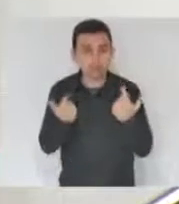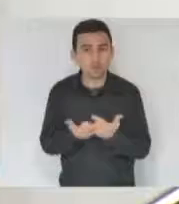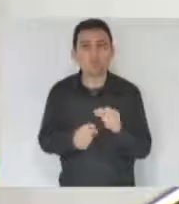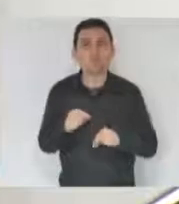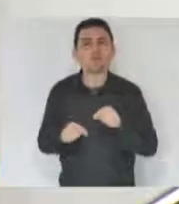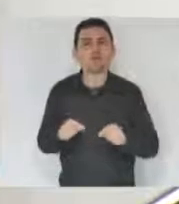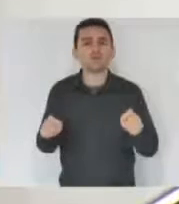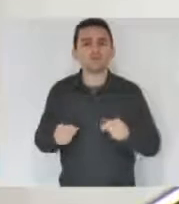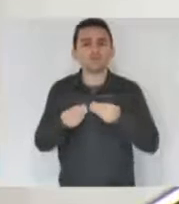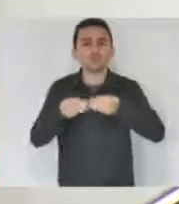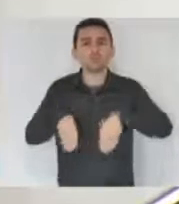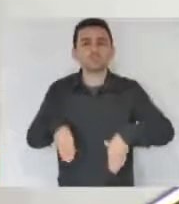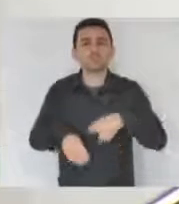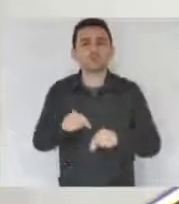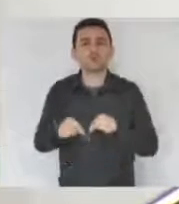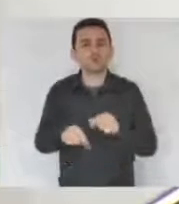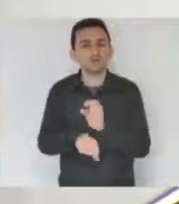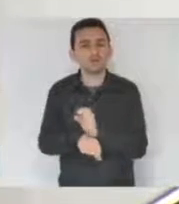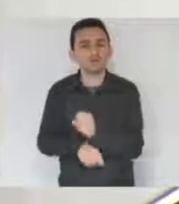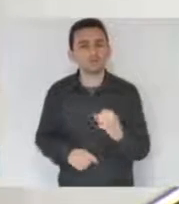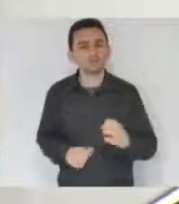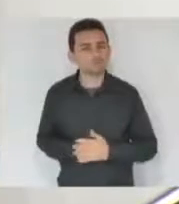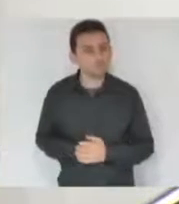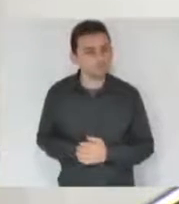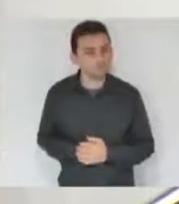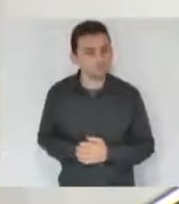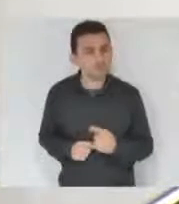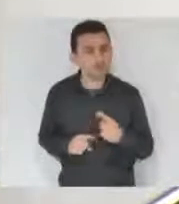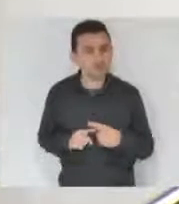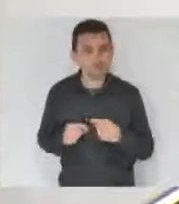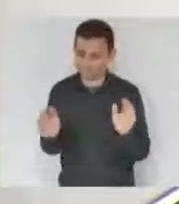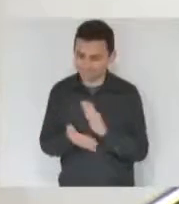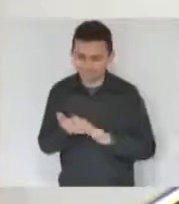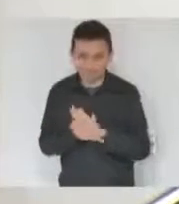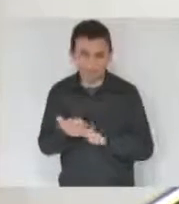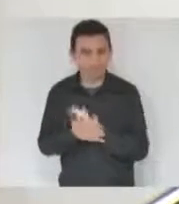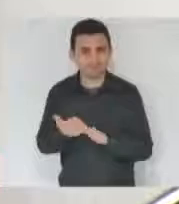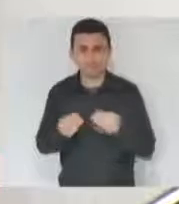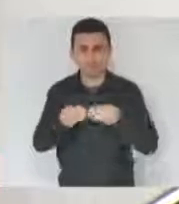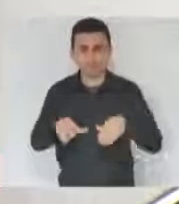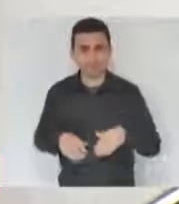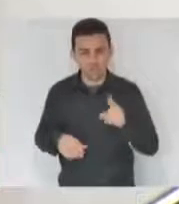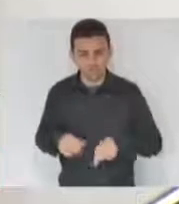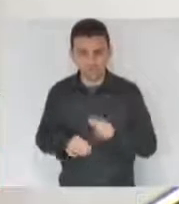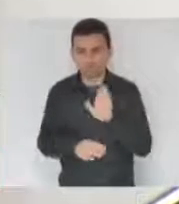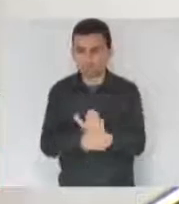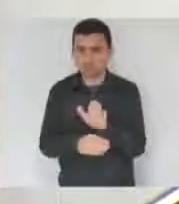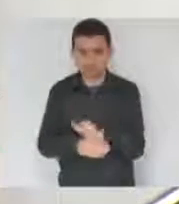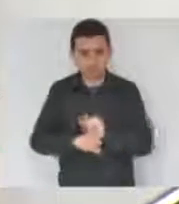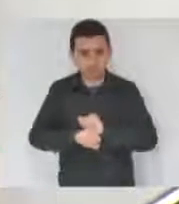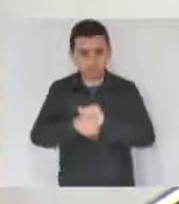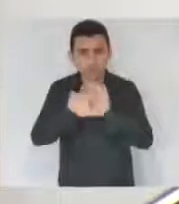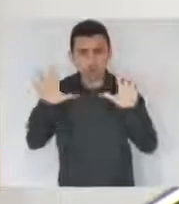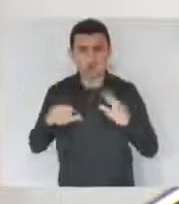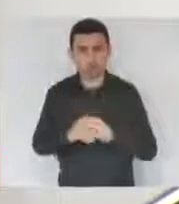de prejuízo ao Estado de Santa Catarina? Nada de prejuízo. Tudo a favor da transparência, tudo